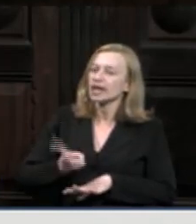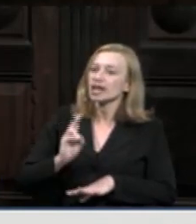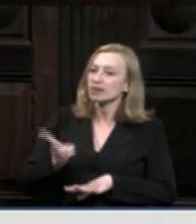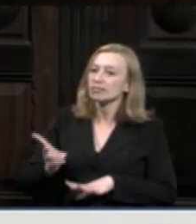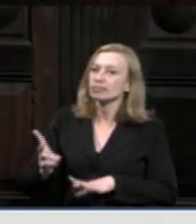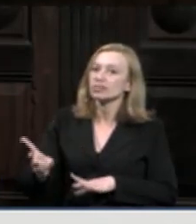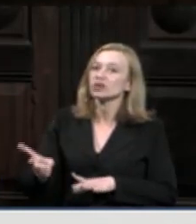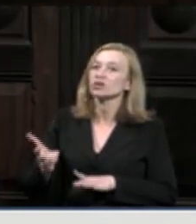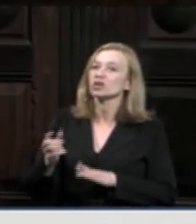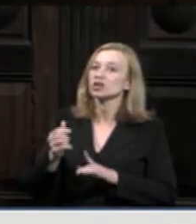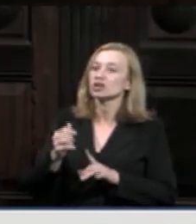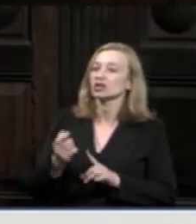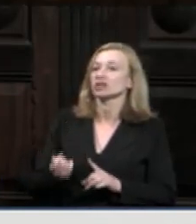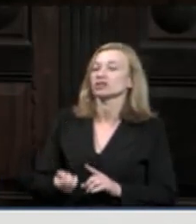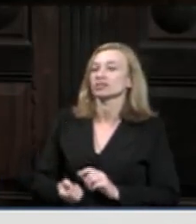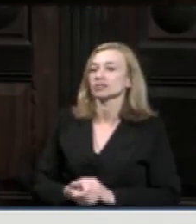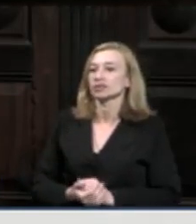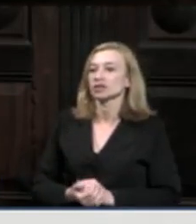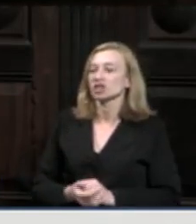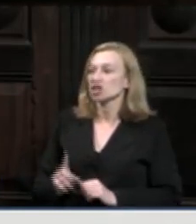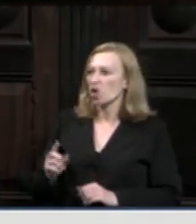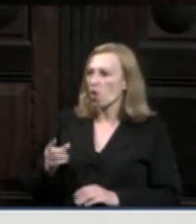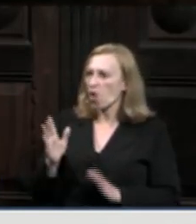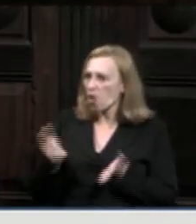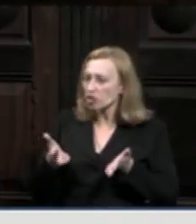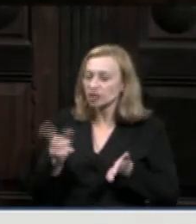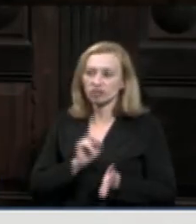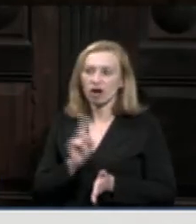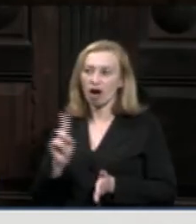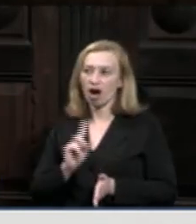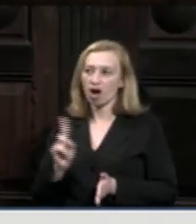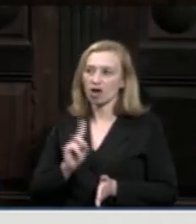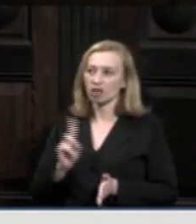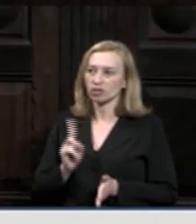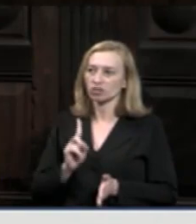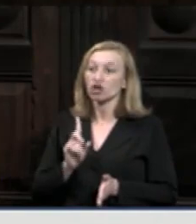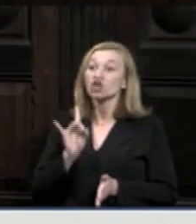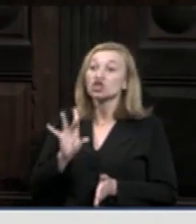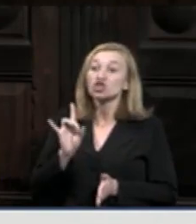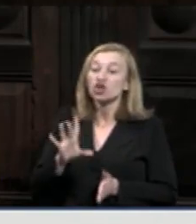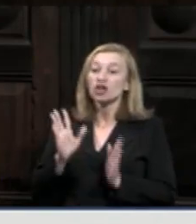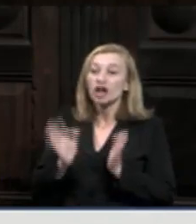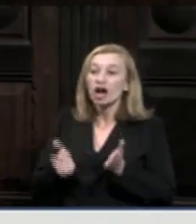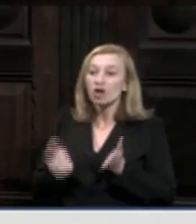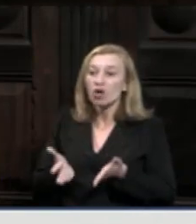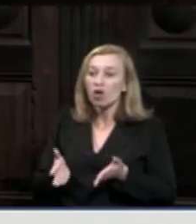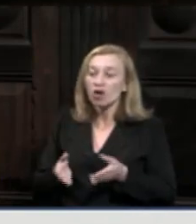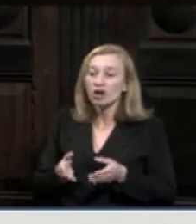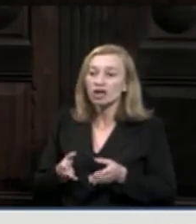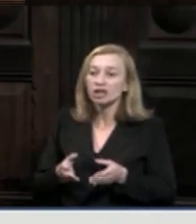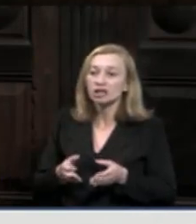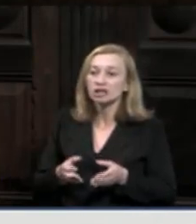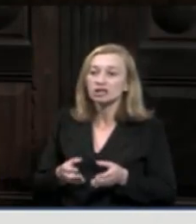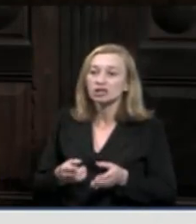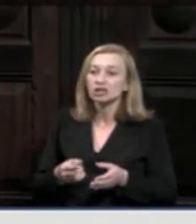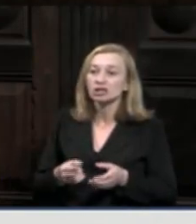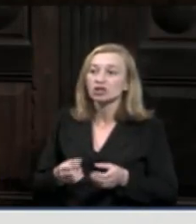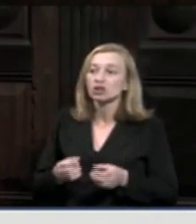irivezeiro. Não é de hoje. Só que agora está ficando de forma mais